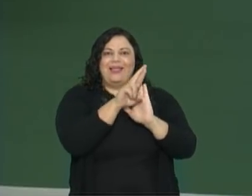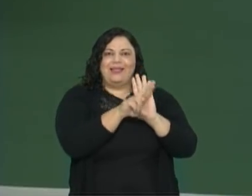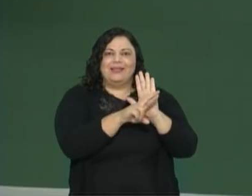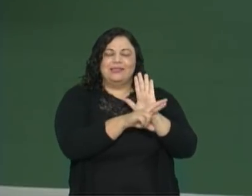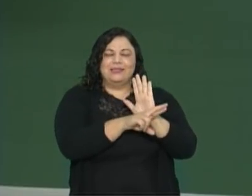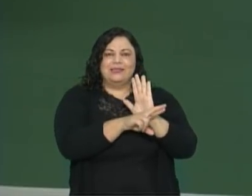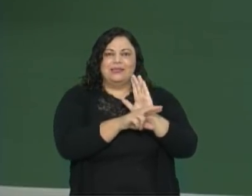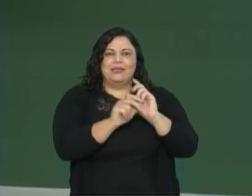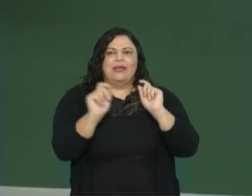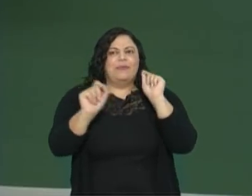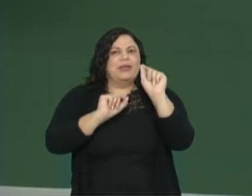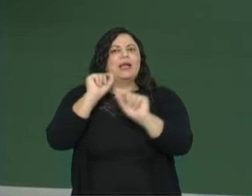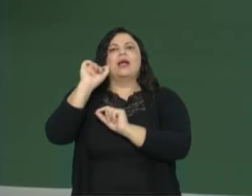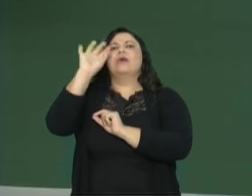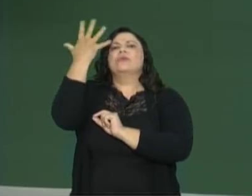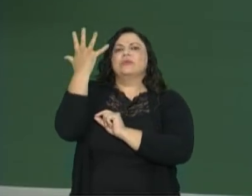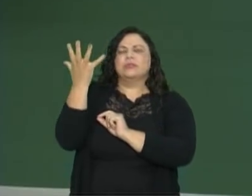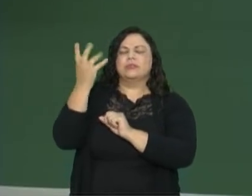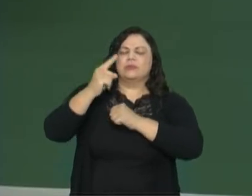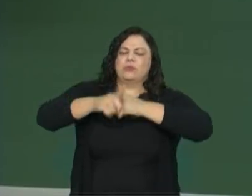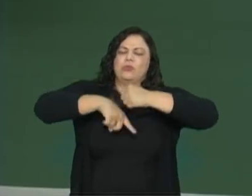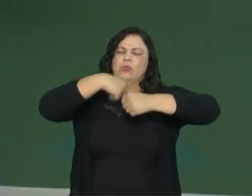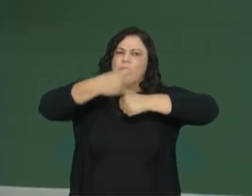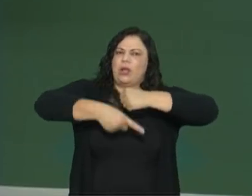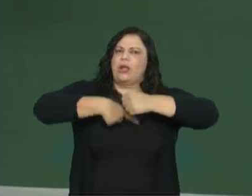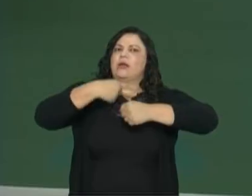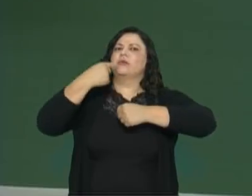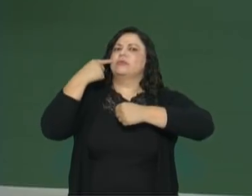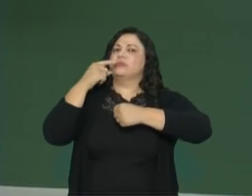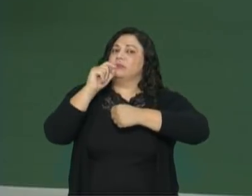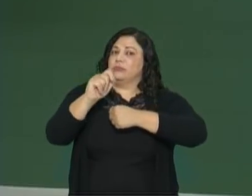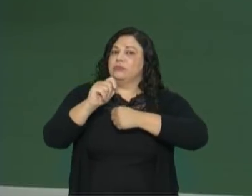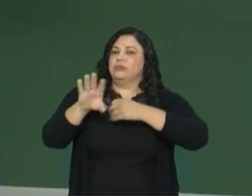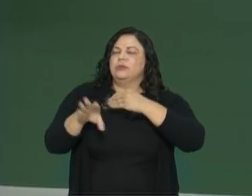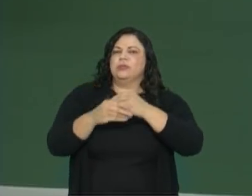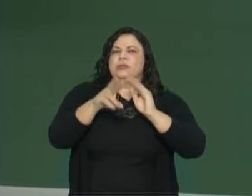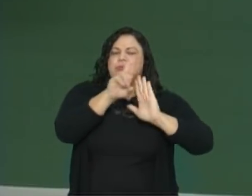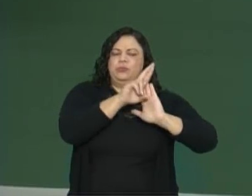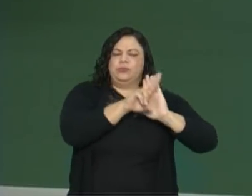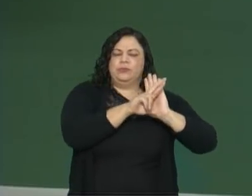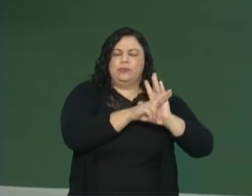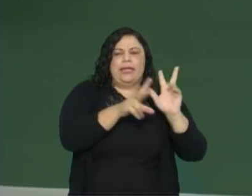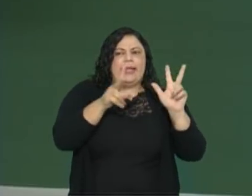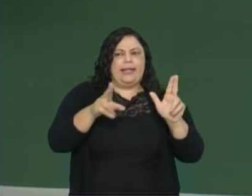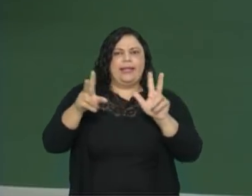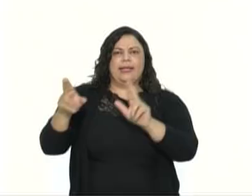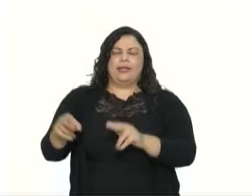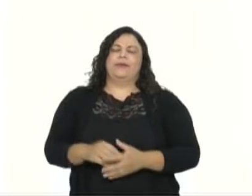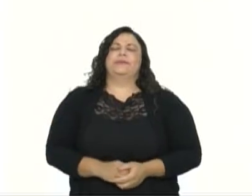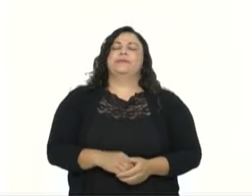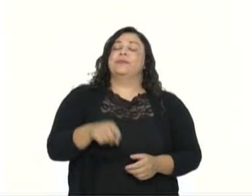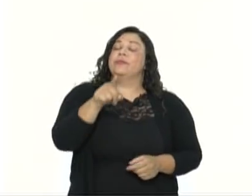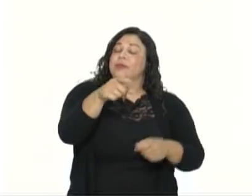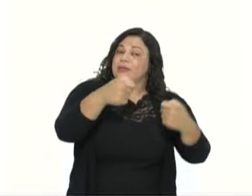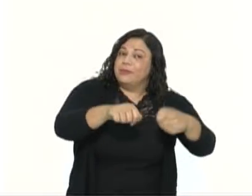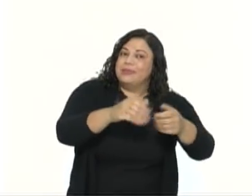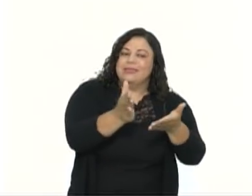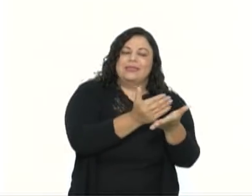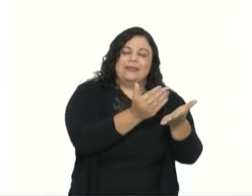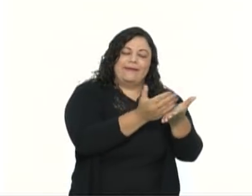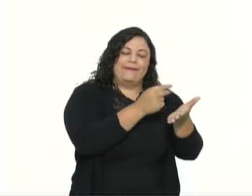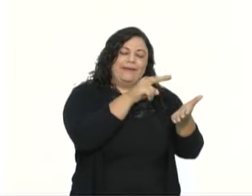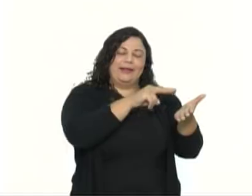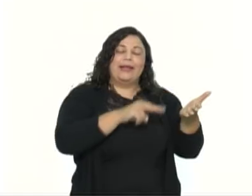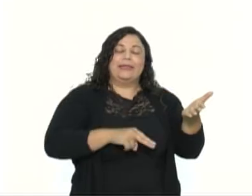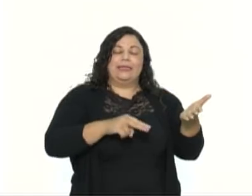para ocorrerem, os átomos têm que atender certas exigências. Perfeito? Está com o caderno para fazer as anotações, confirmar a